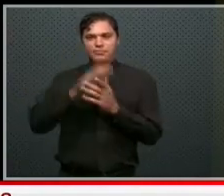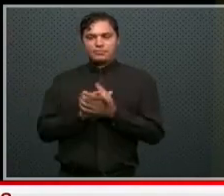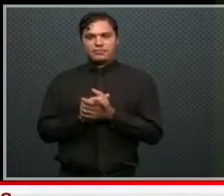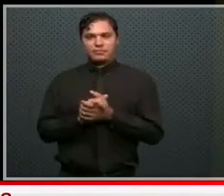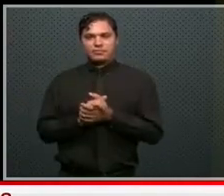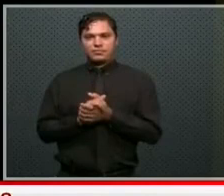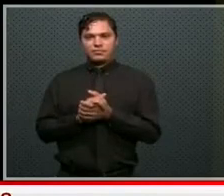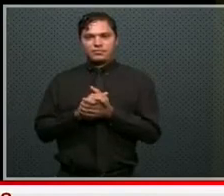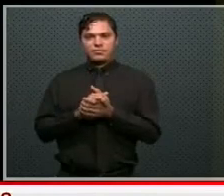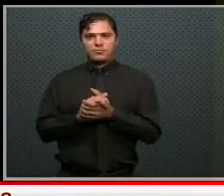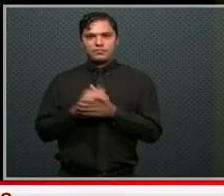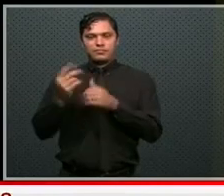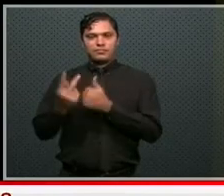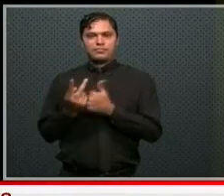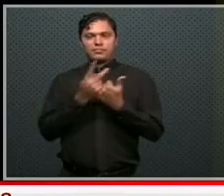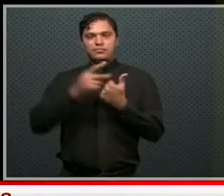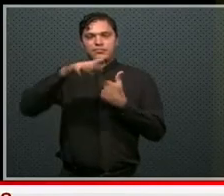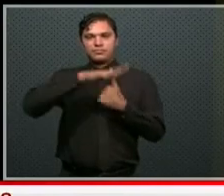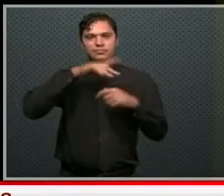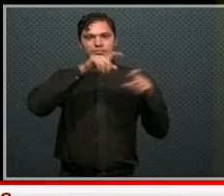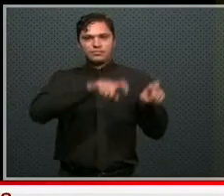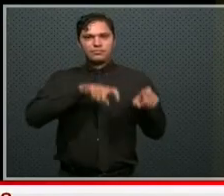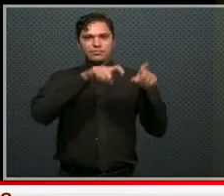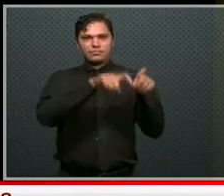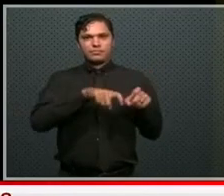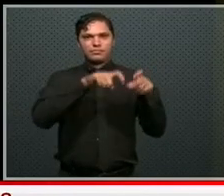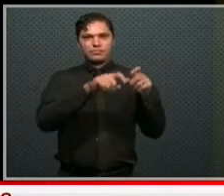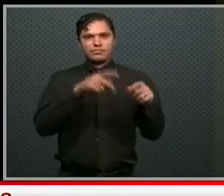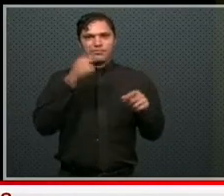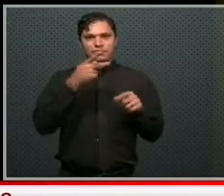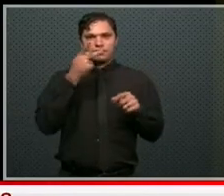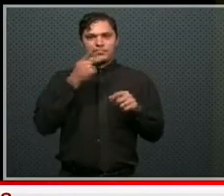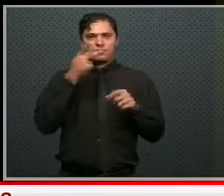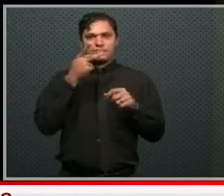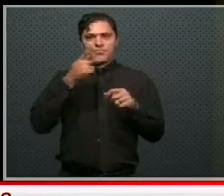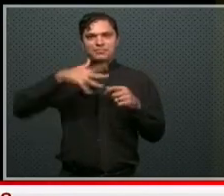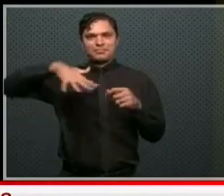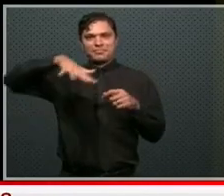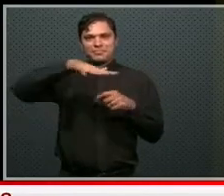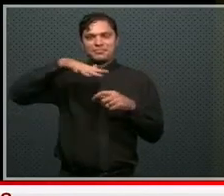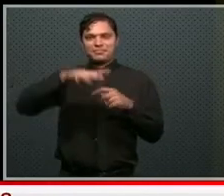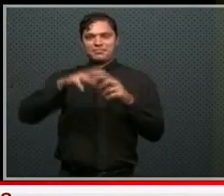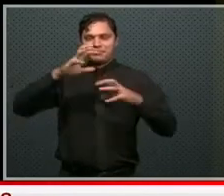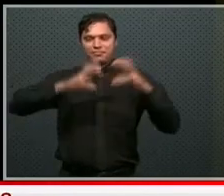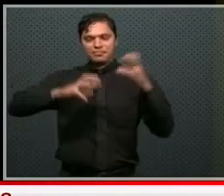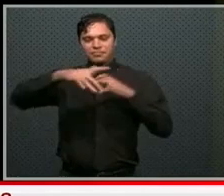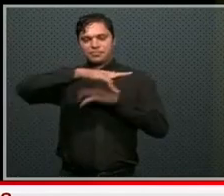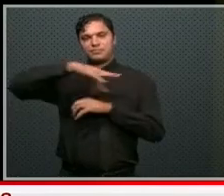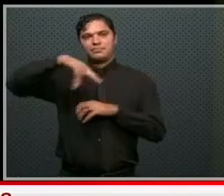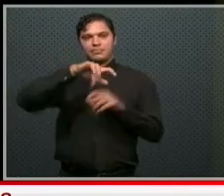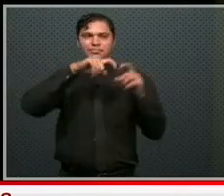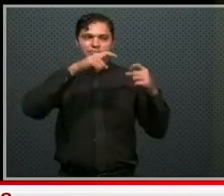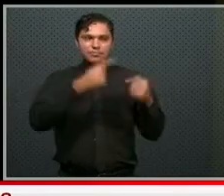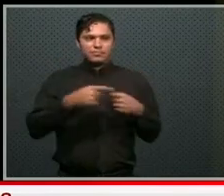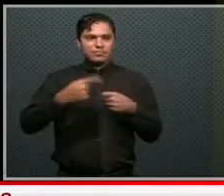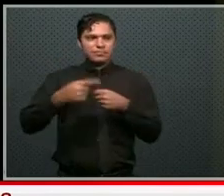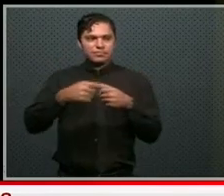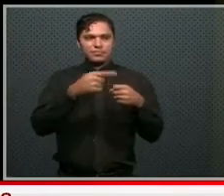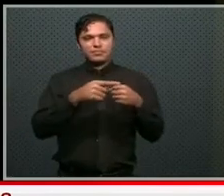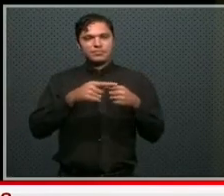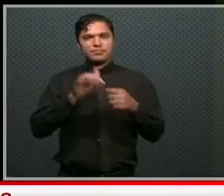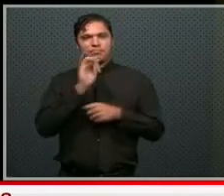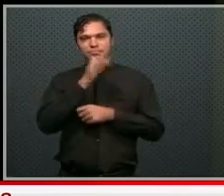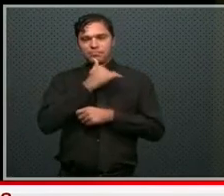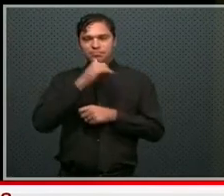na promotoria agrária muito mais do que apenas lidar com os conflitos nas zonas rurais como infelizmente nós